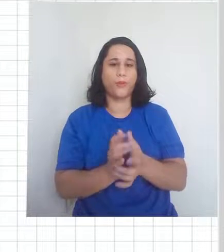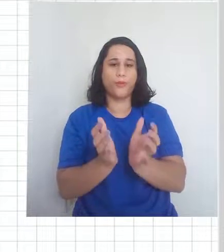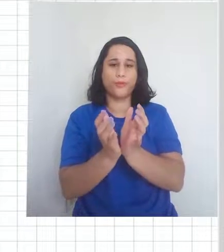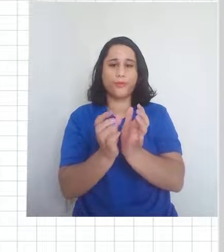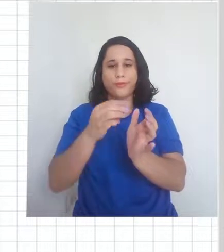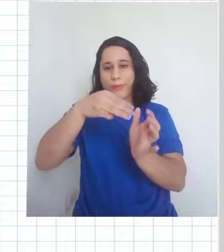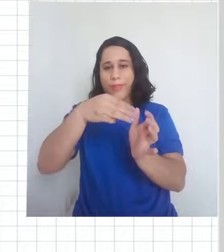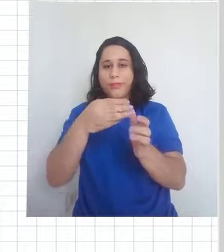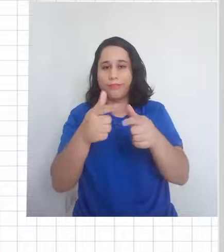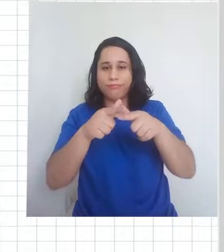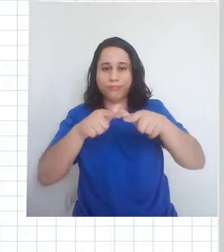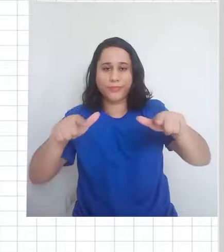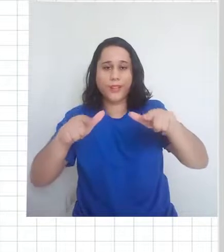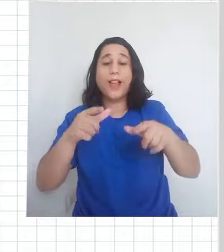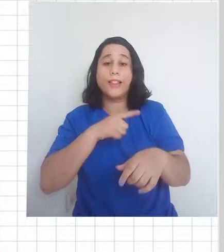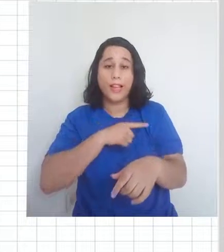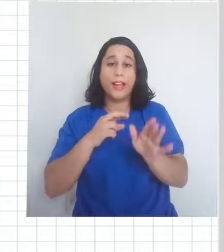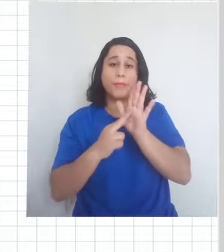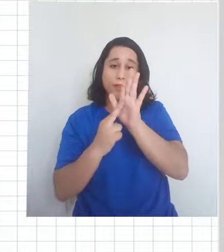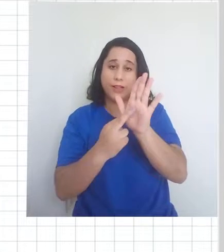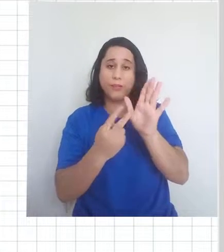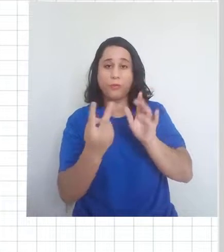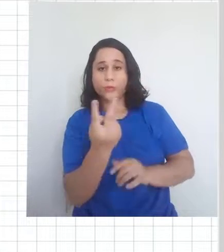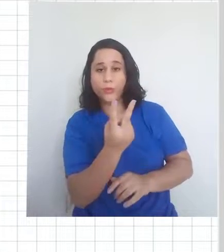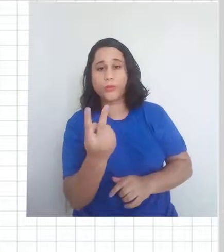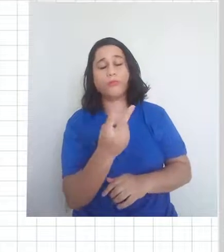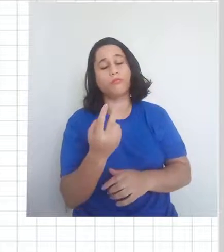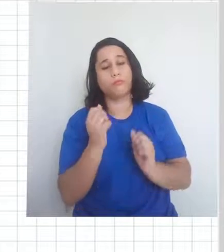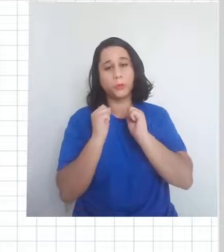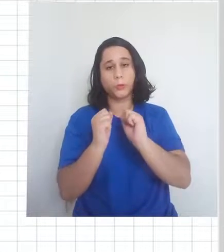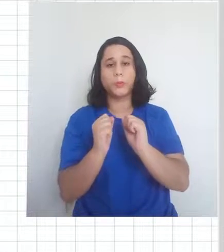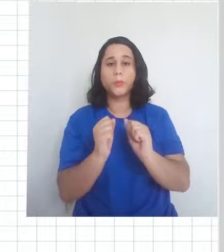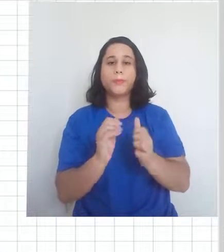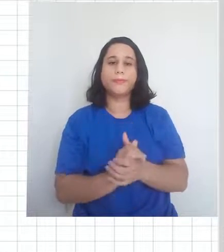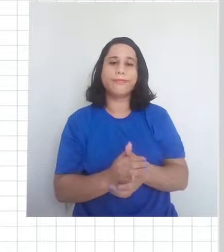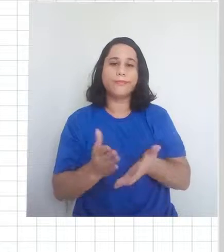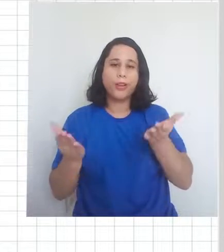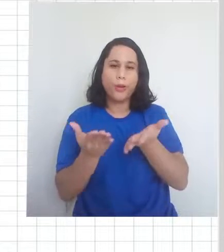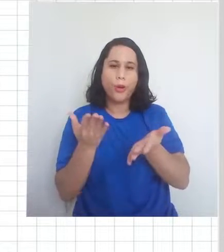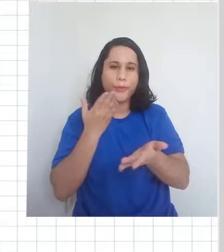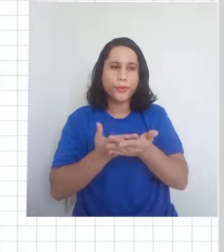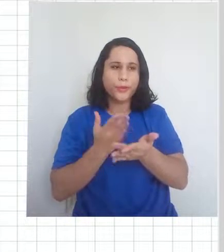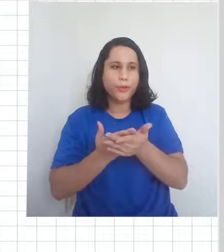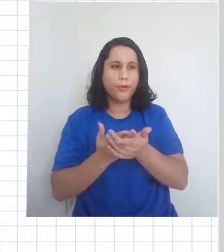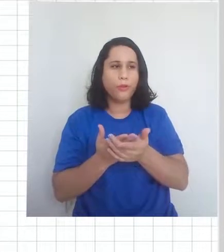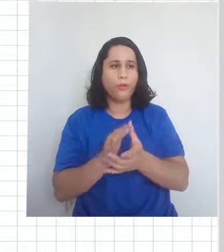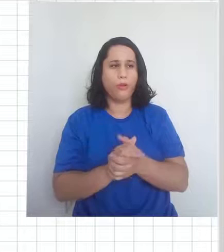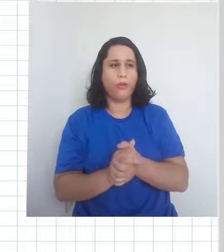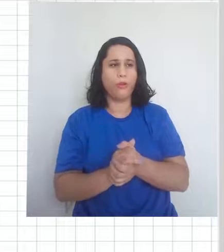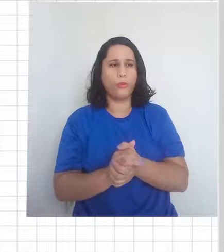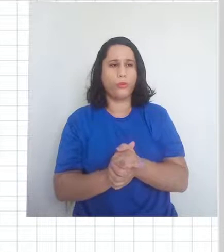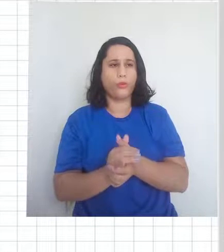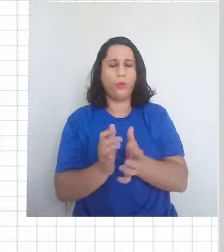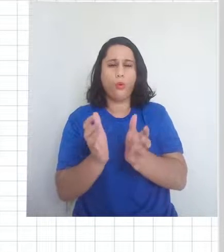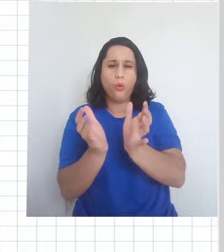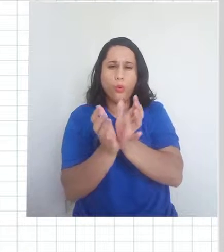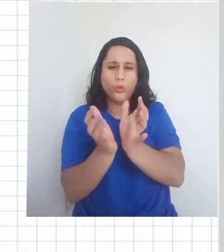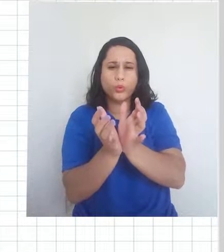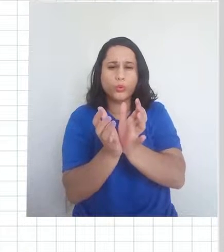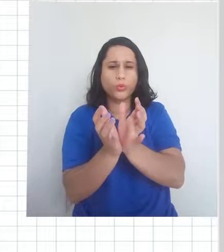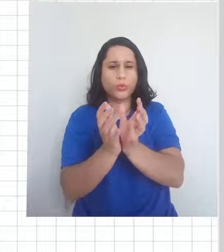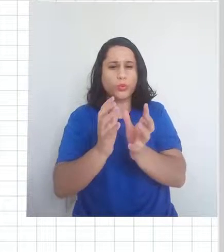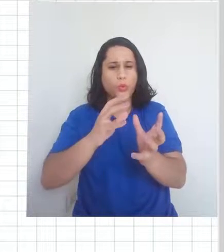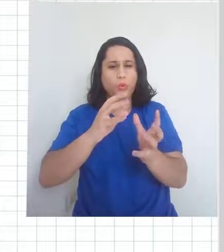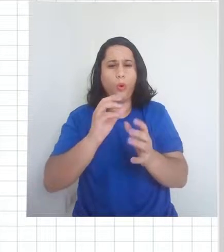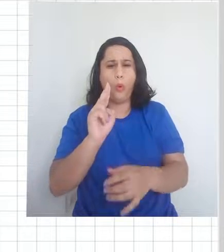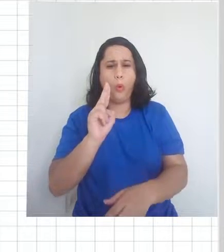Tá bom? Existe essa representação. Uma boa. Agora vamos estudar o conjunto universo. Quem seria